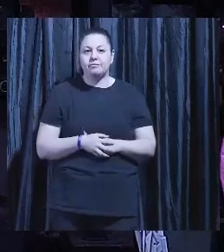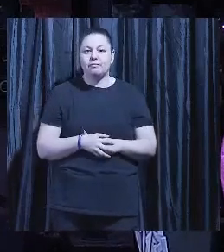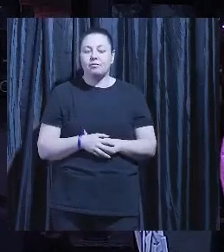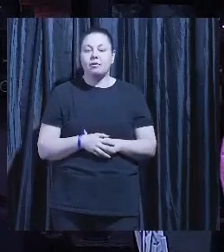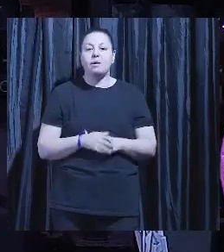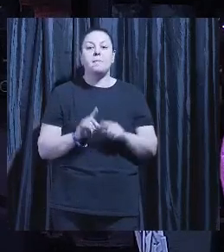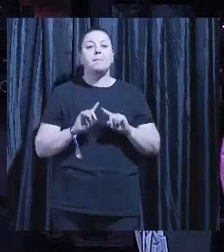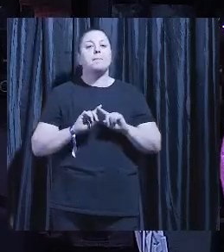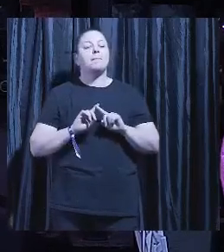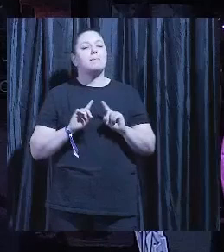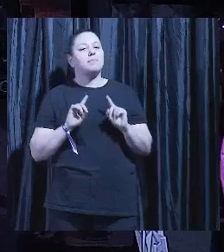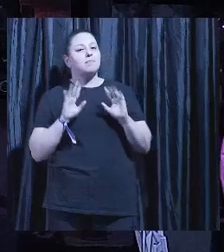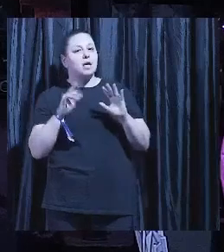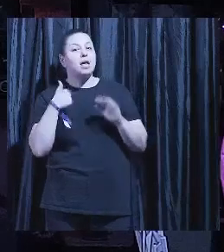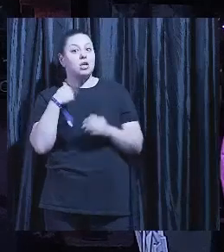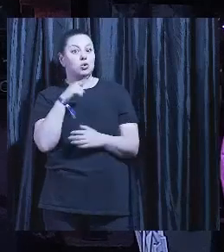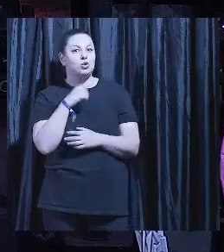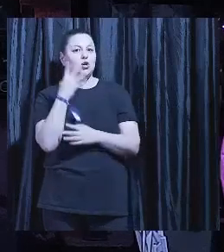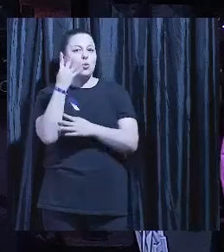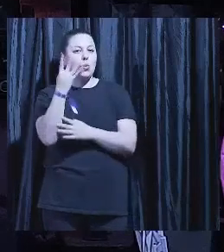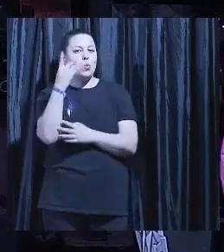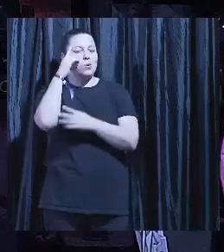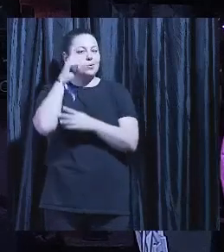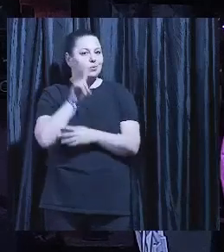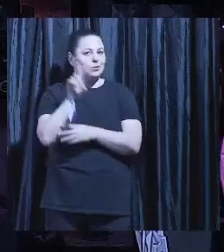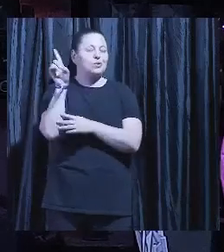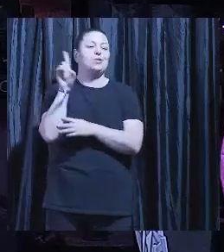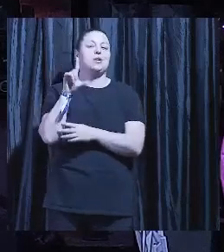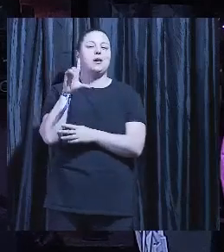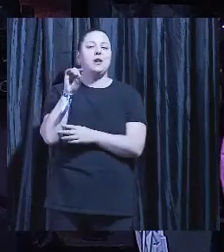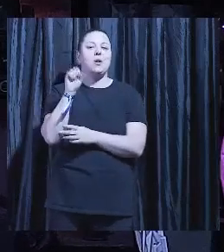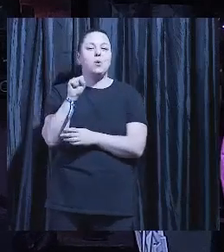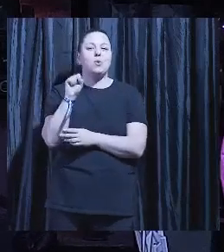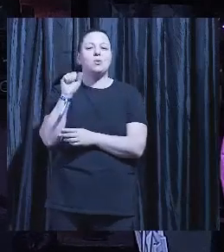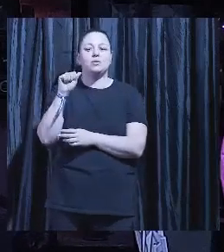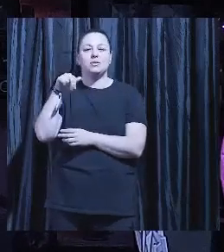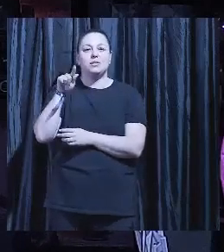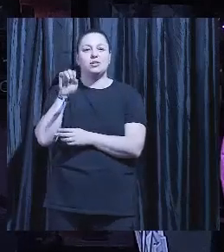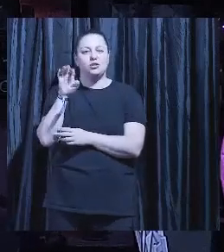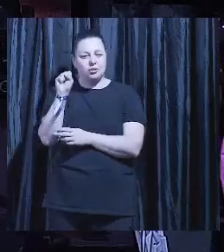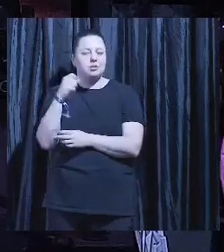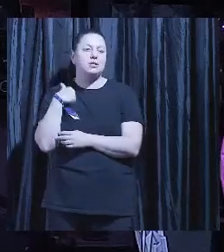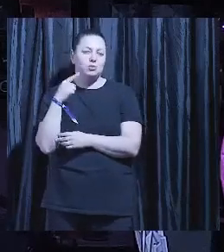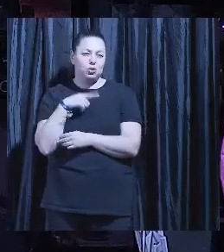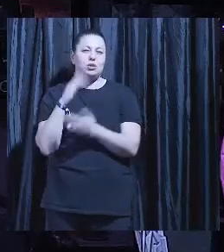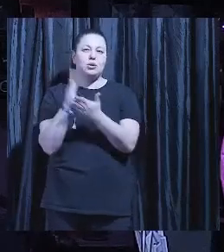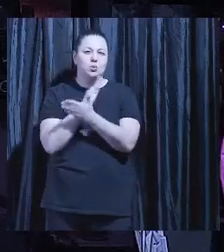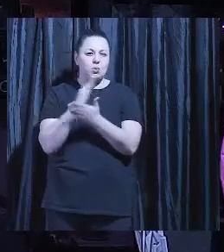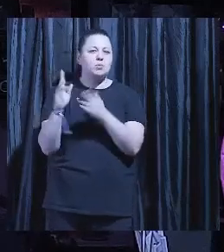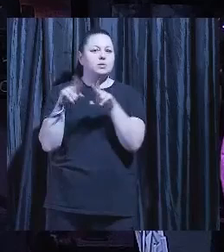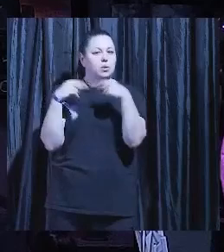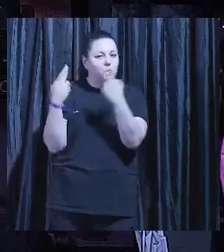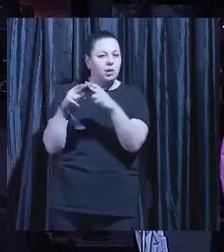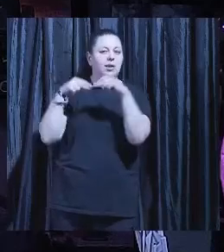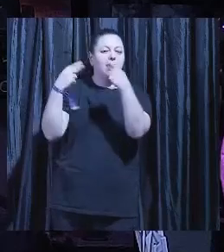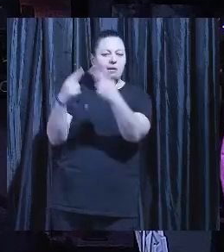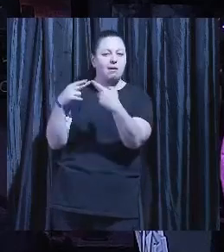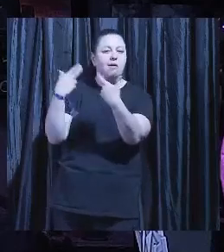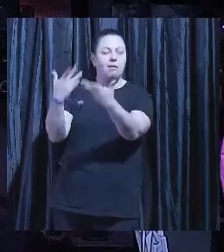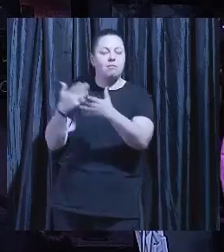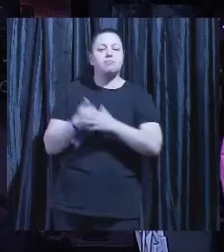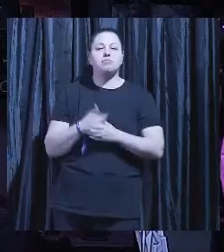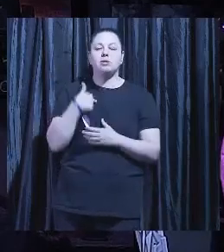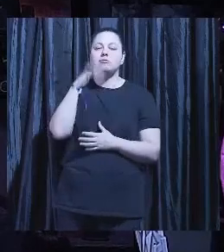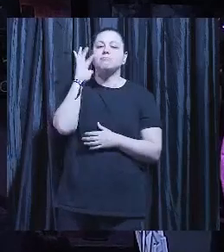Até que eu tinha mais 4 dias de Los Angeles, onde eu tinha algumas reuniões ainda, mantidas com esse grupo. E eu tomei